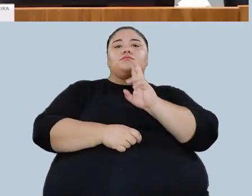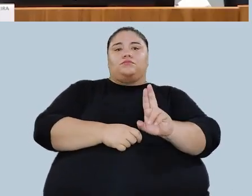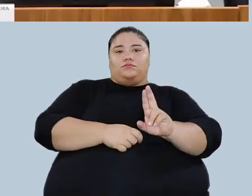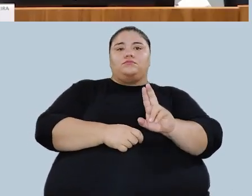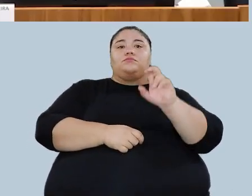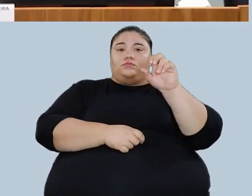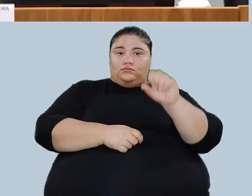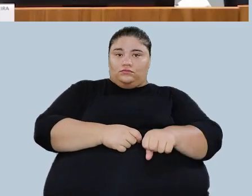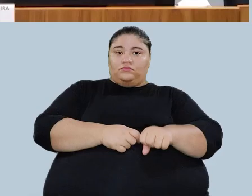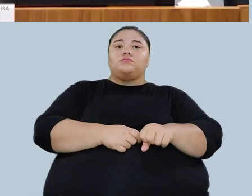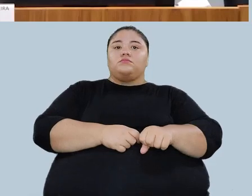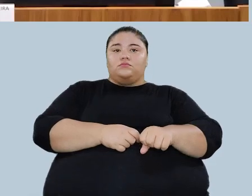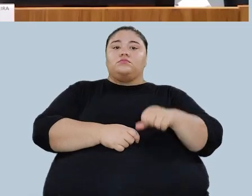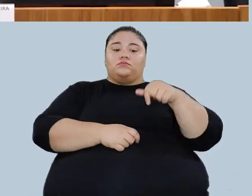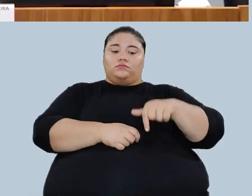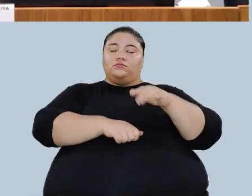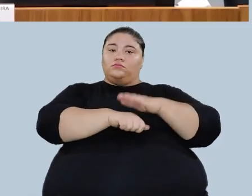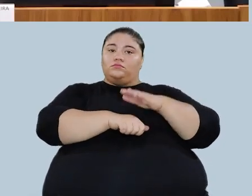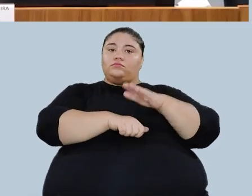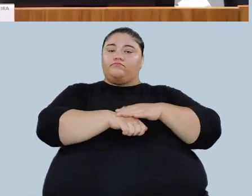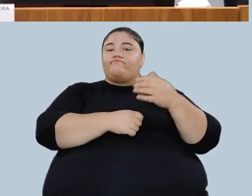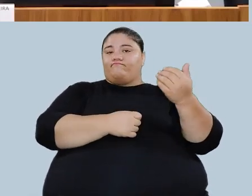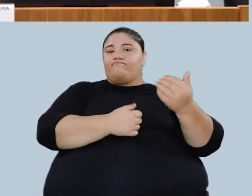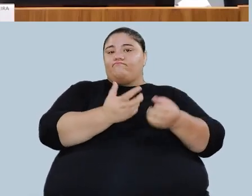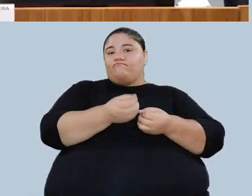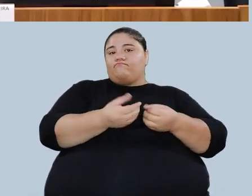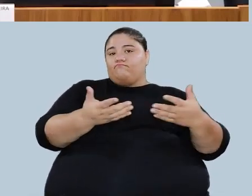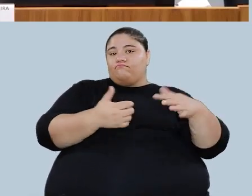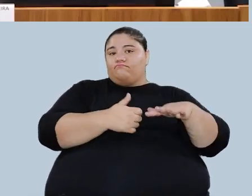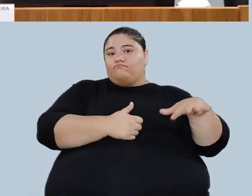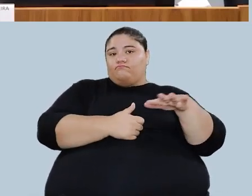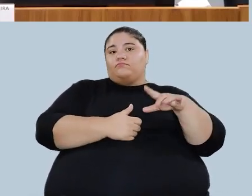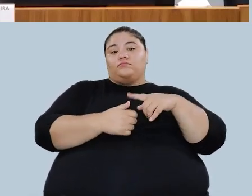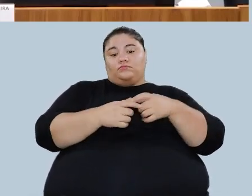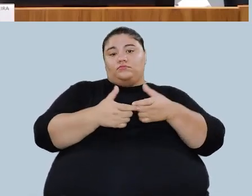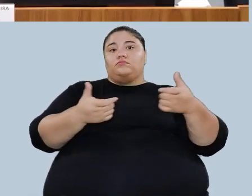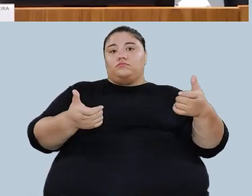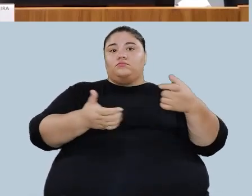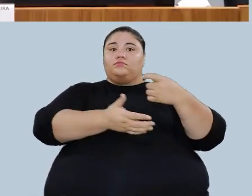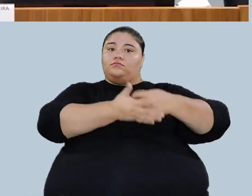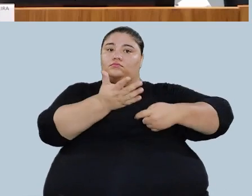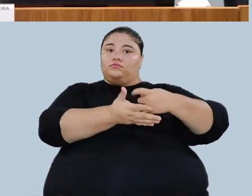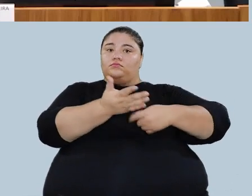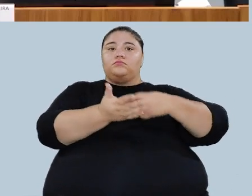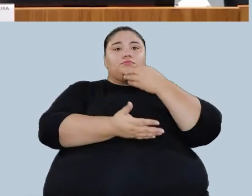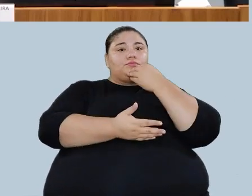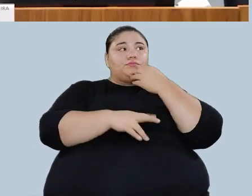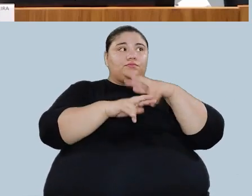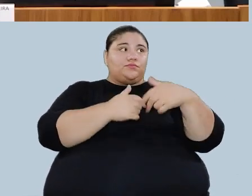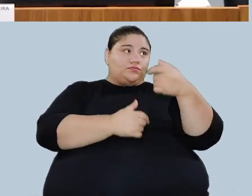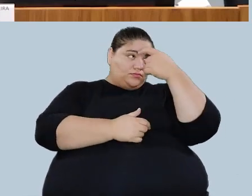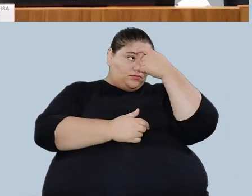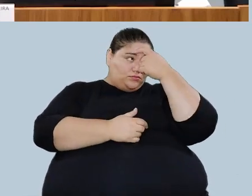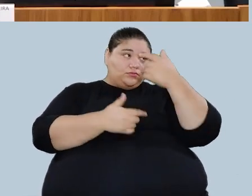impactos, sim, para essa indústria. Haverá um aumento de carga tributária global, porque, lógico, os serviços